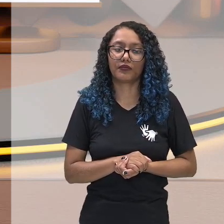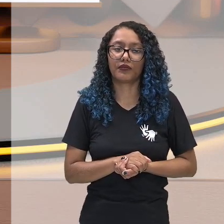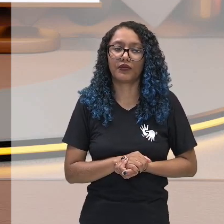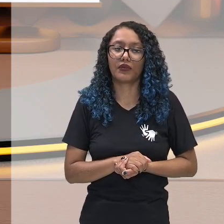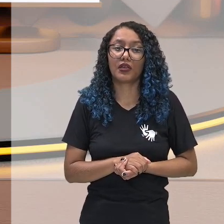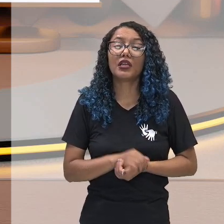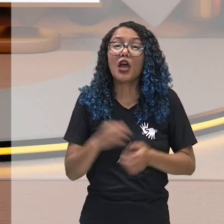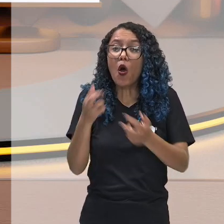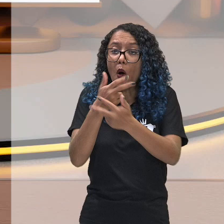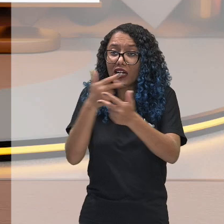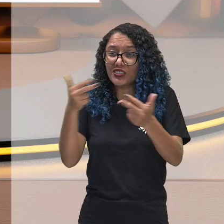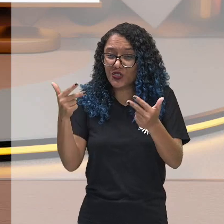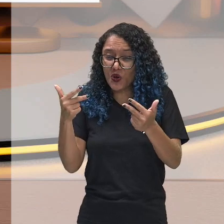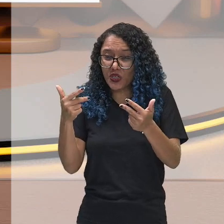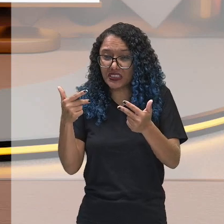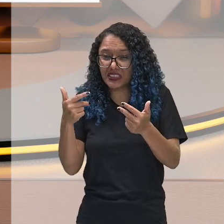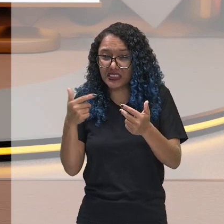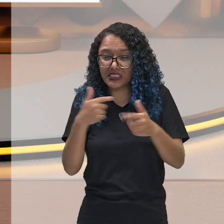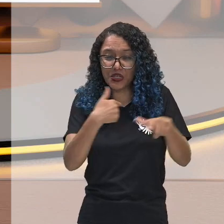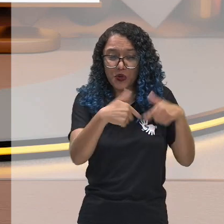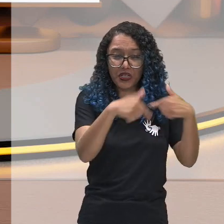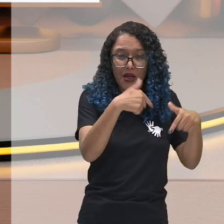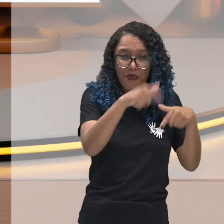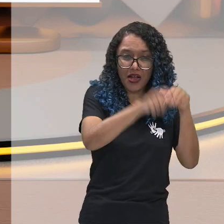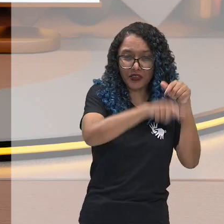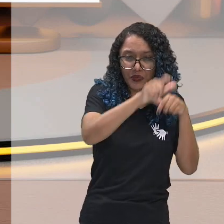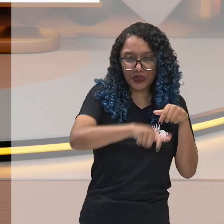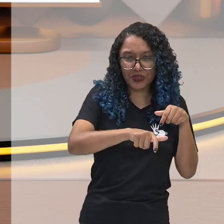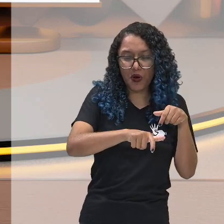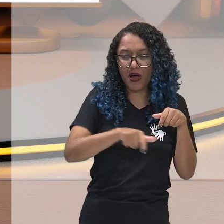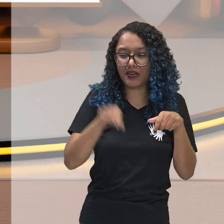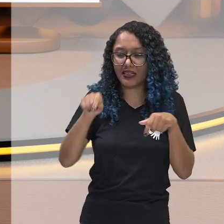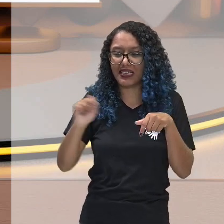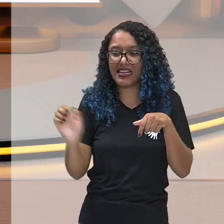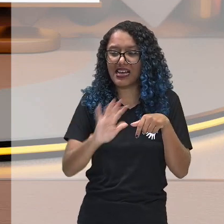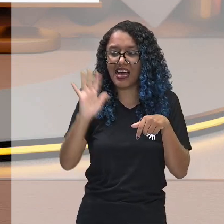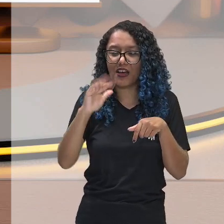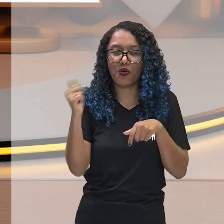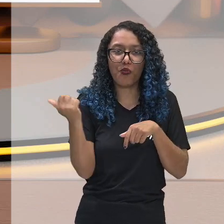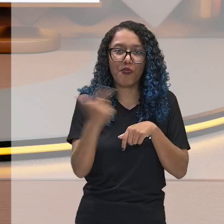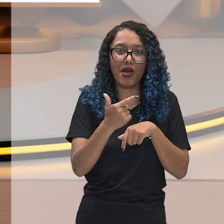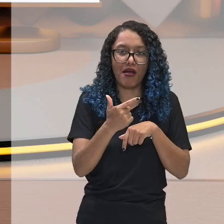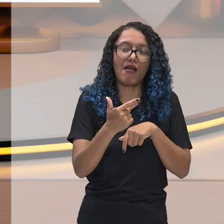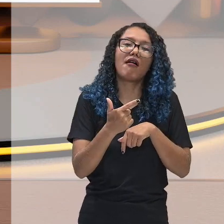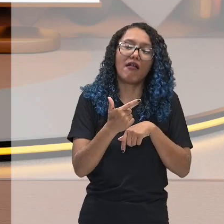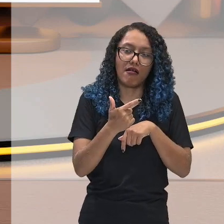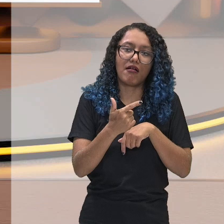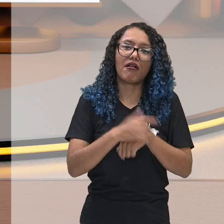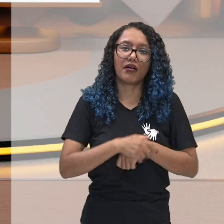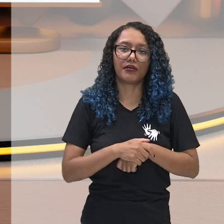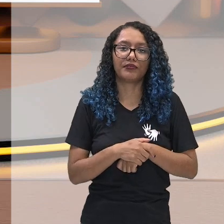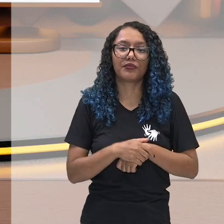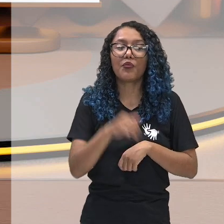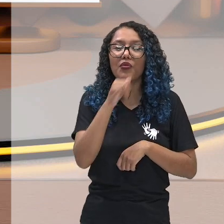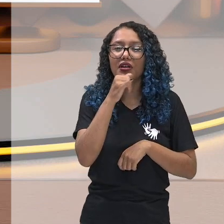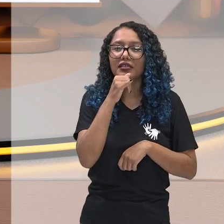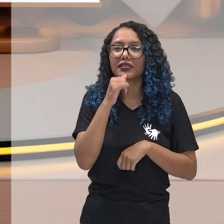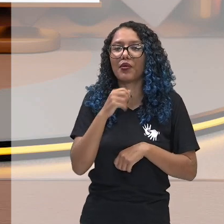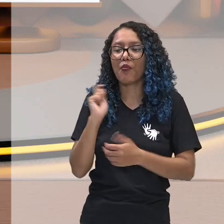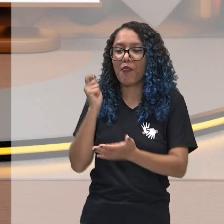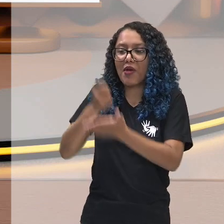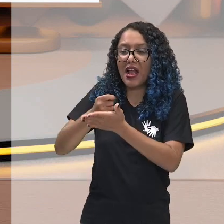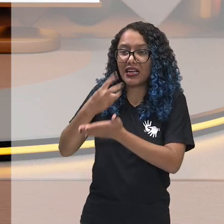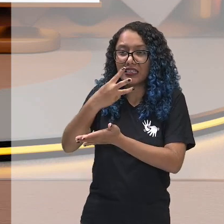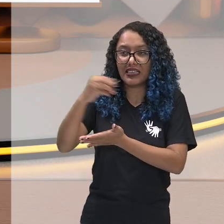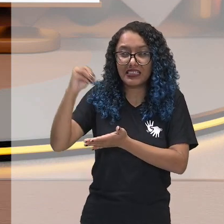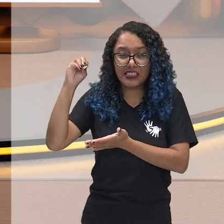caras do que os trabalhos manual. Muitas vezes a pessoa ela paga 300 mil reais em um apartamento ou uma